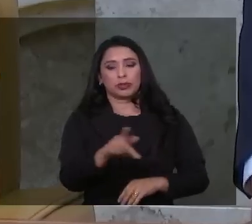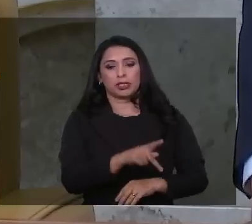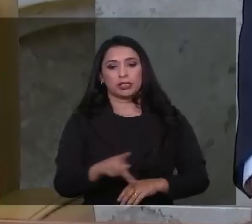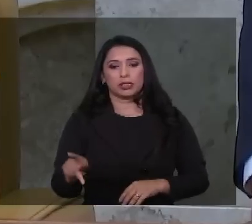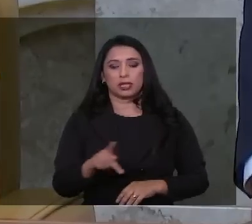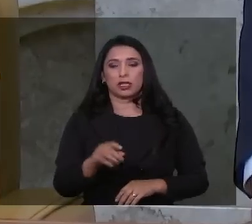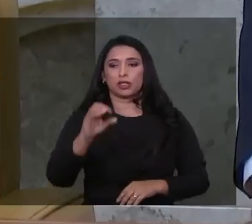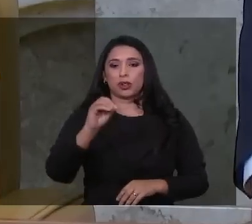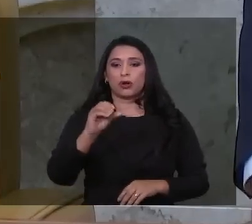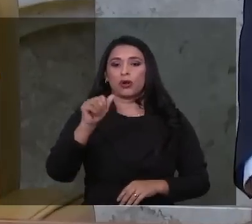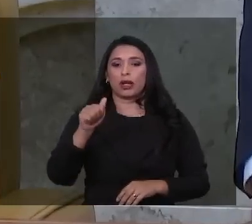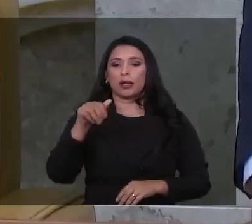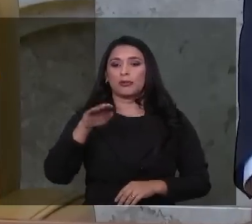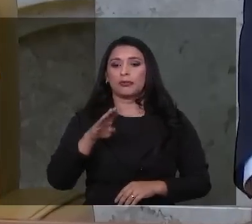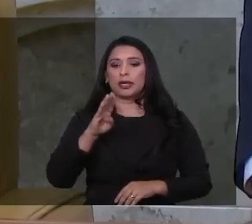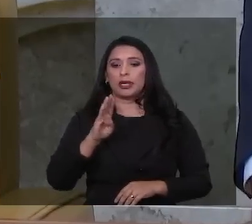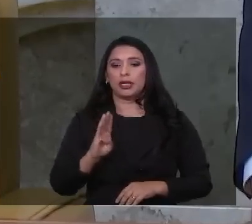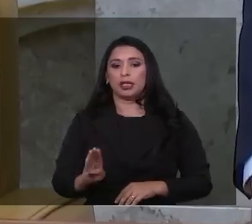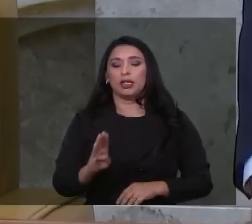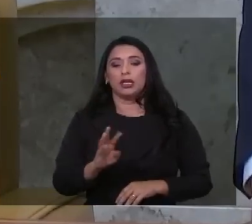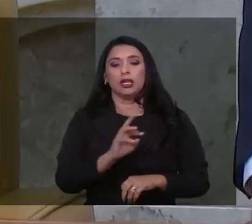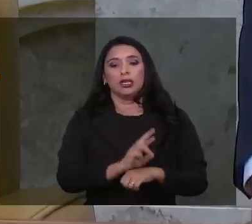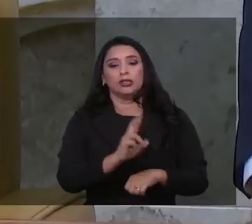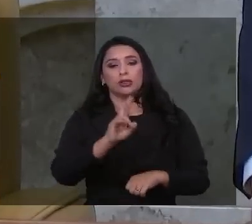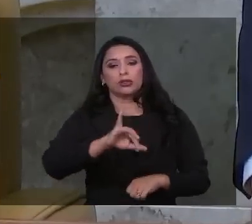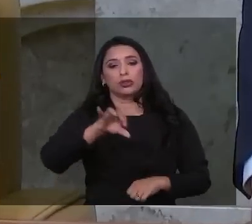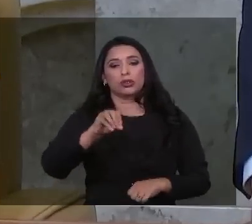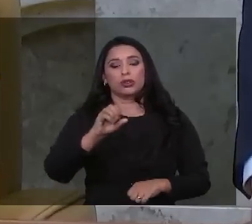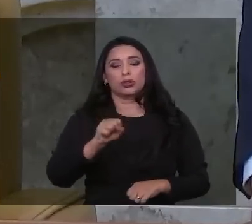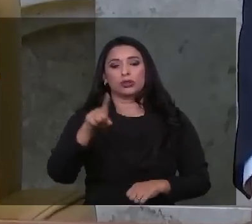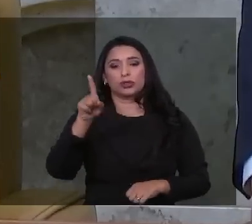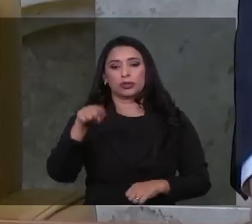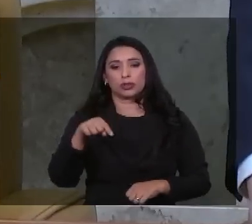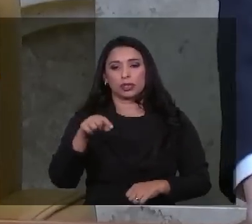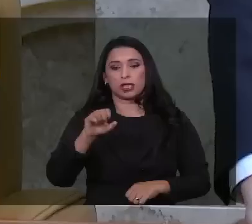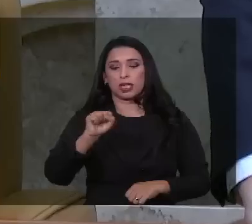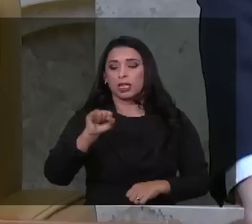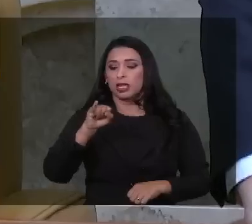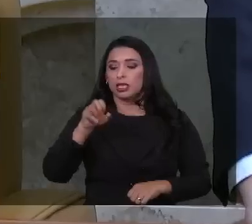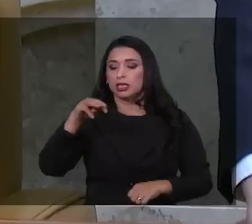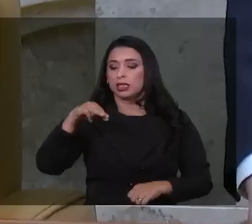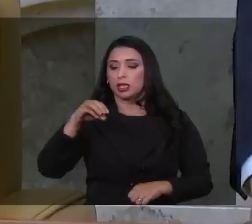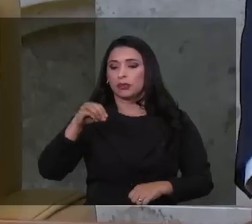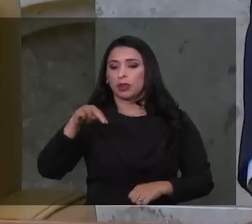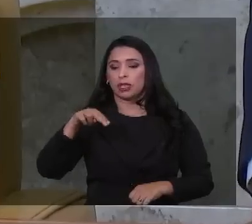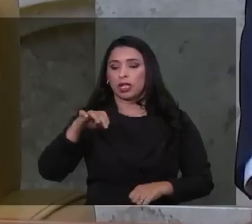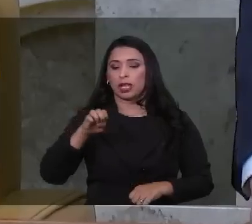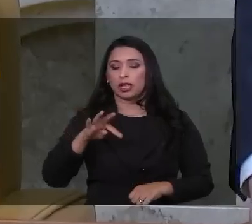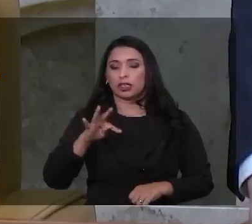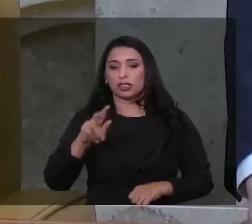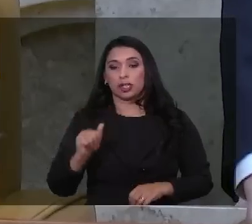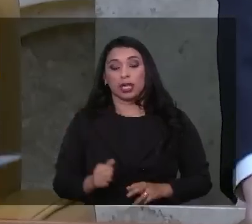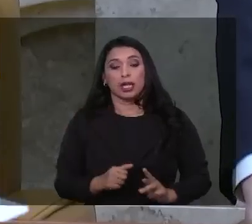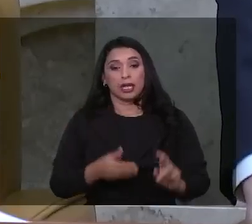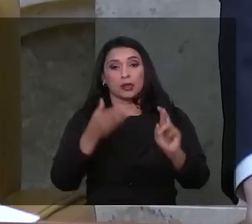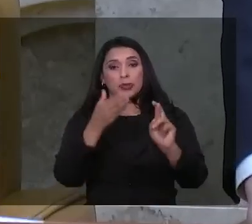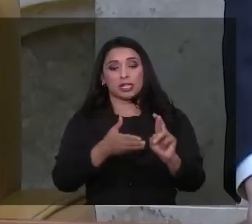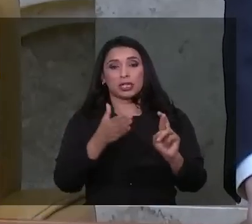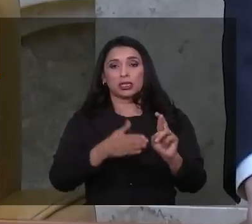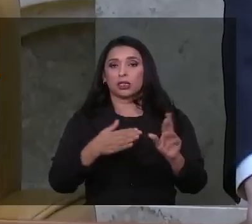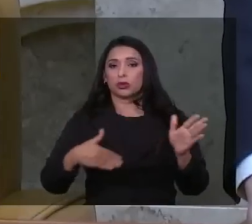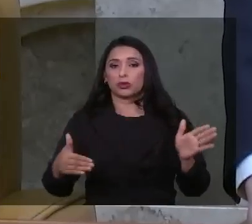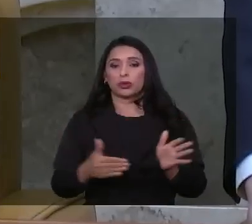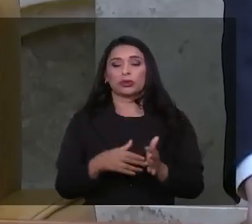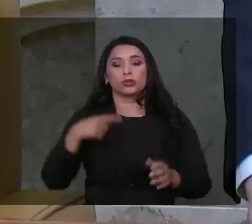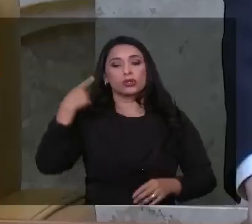dos Advogados do Brasil, doutor José Alberto Simonetti, na pessoa de quem cumprimento os advogados